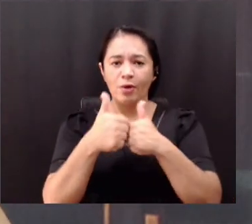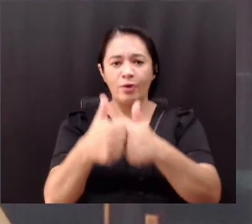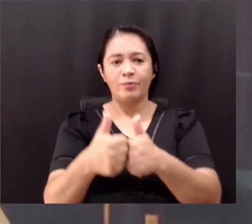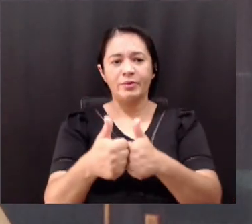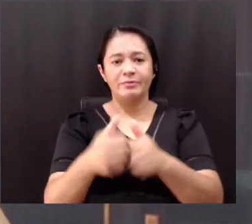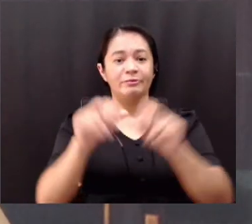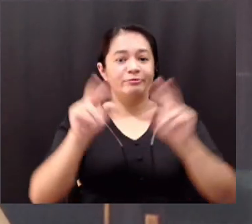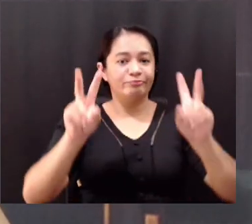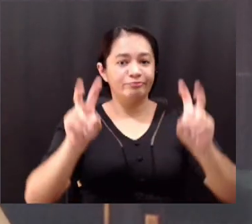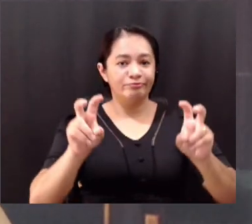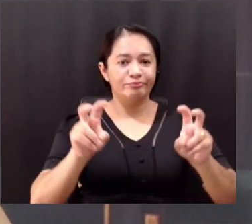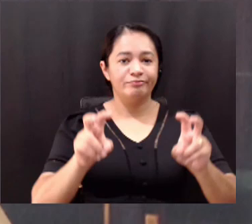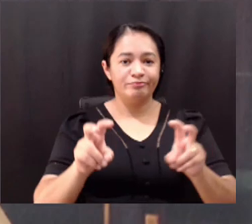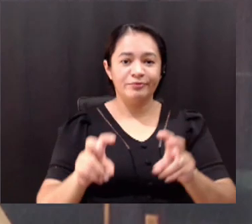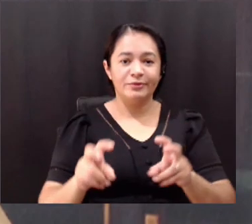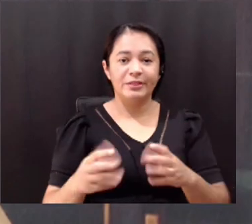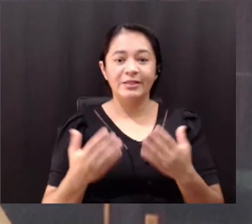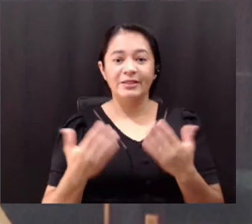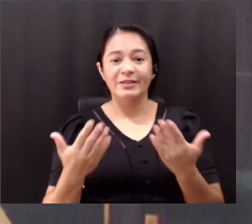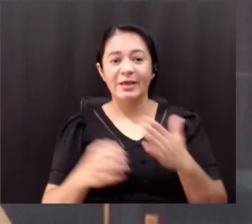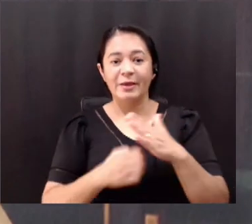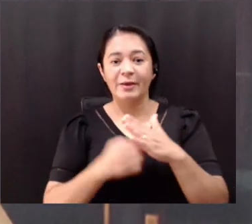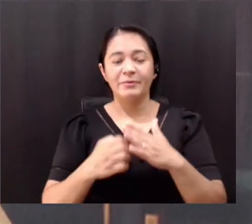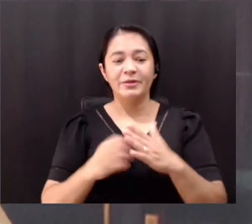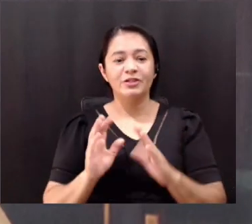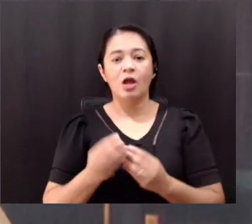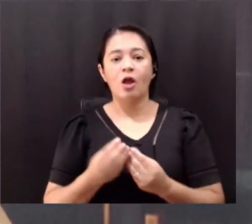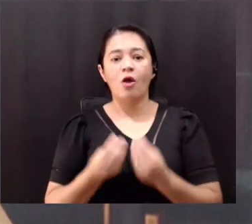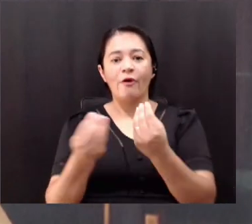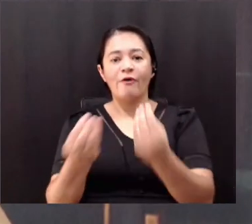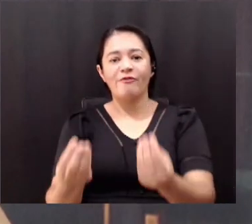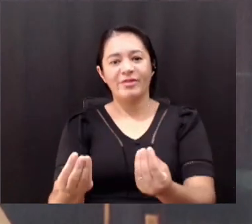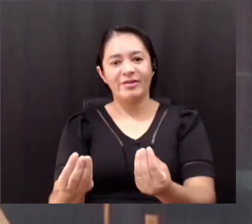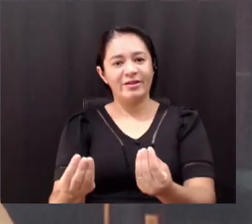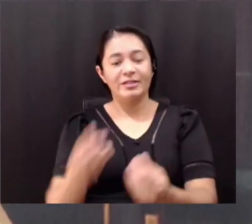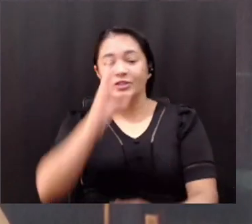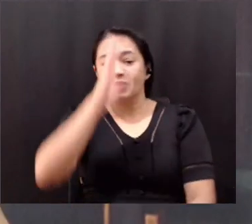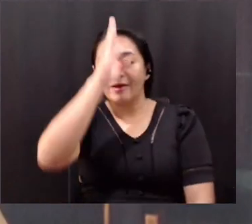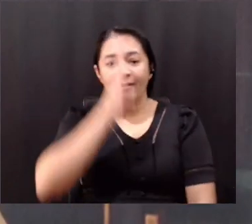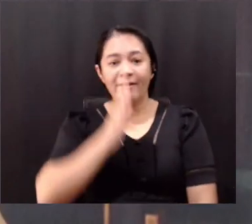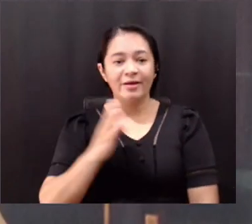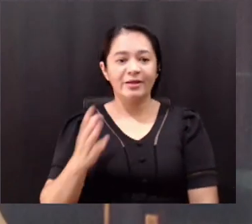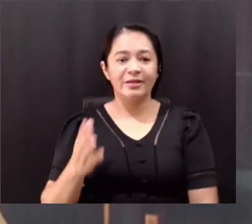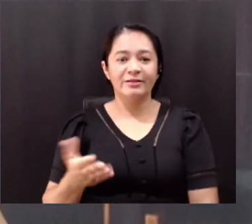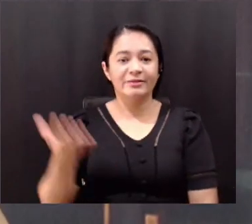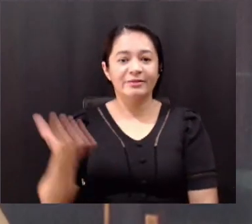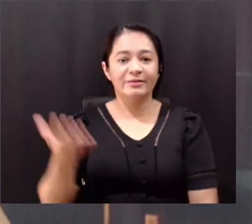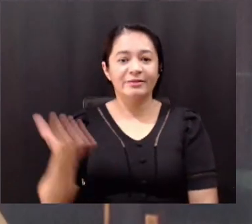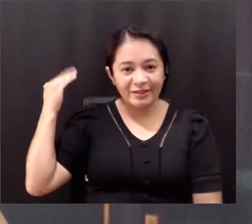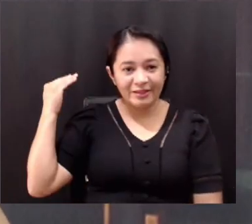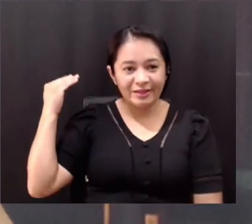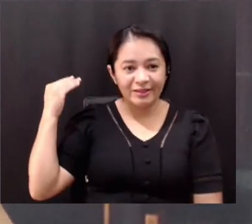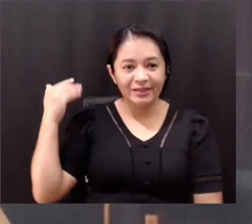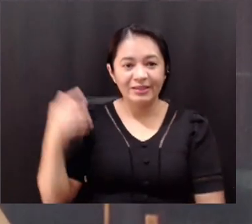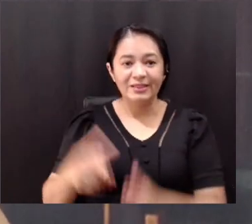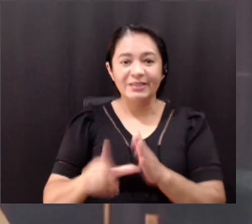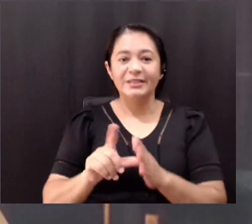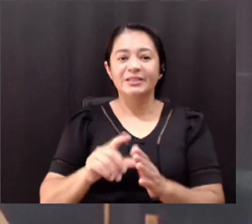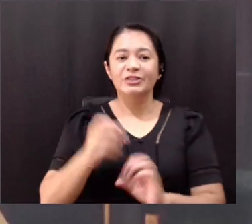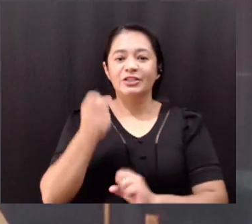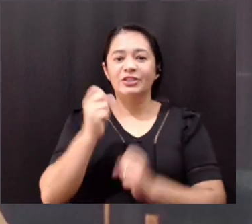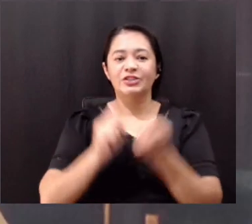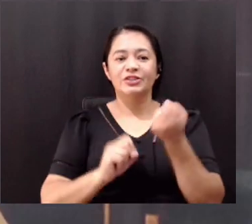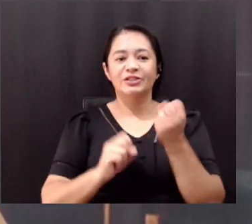está oferecendo aquilo como um bônus para aquele. Como a gente fazia antigamente com a ginástica laboral, né, Sim, que sim. acabou